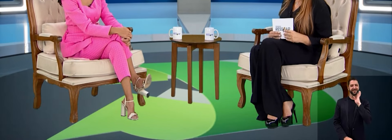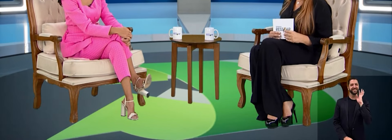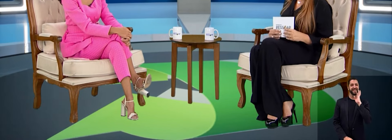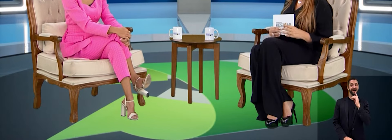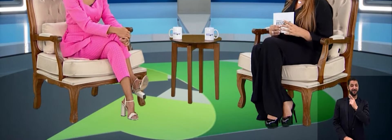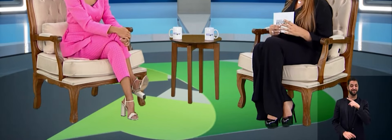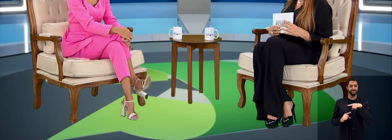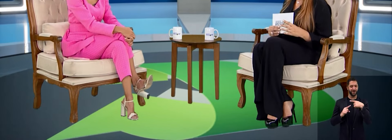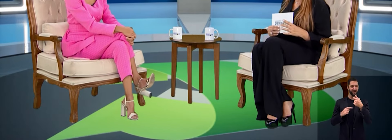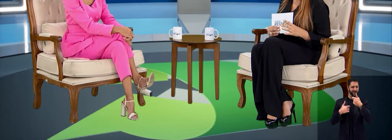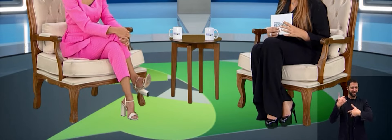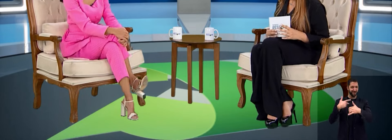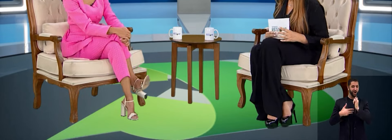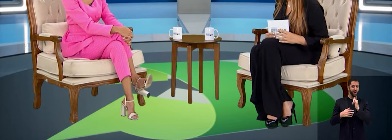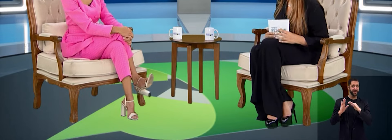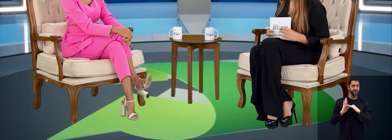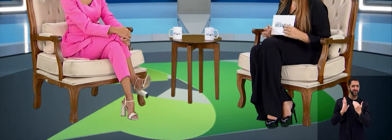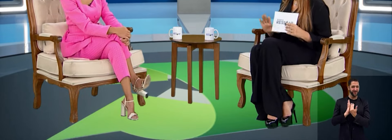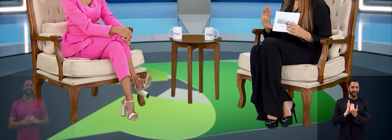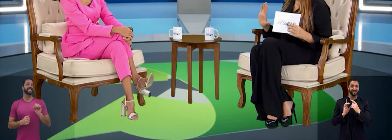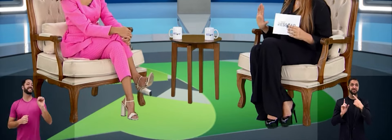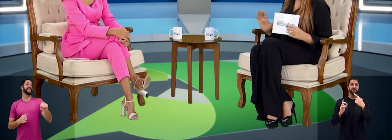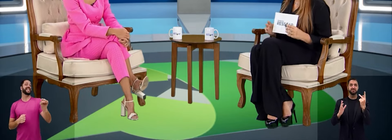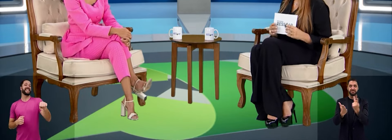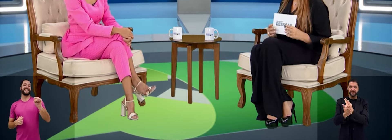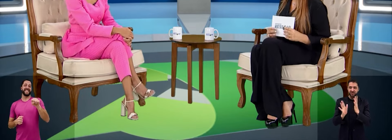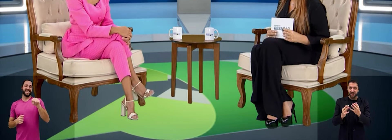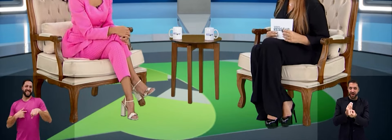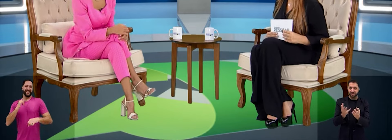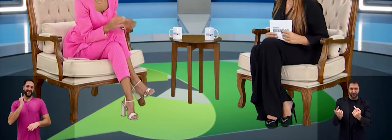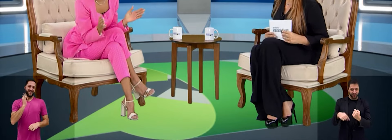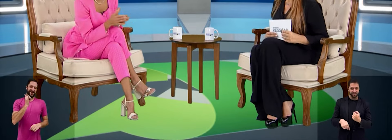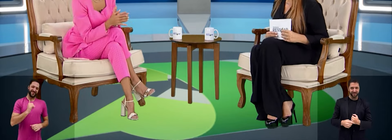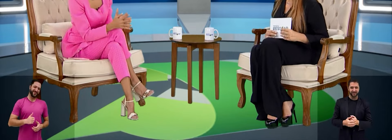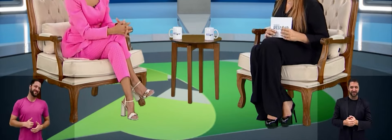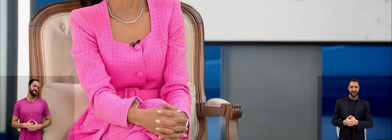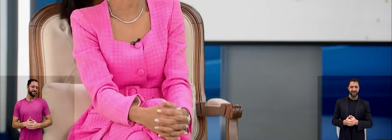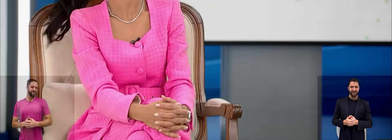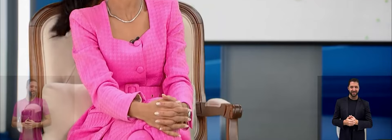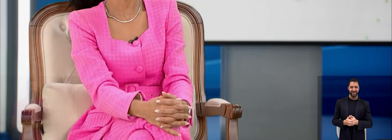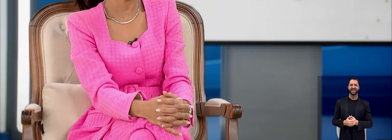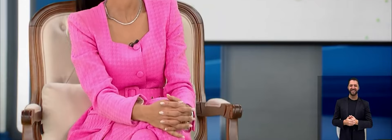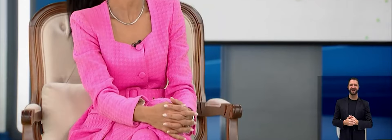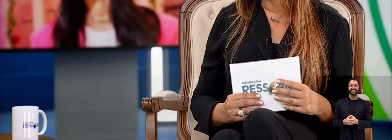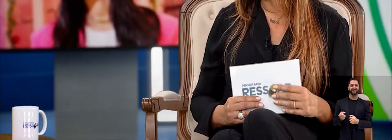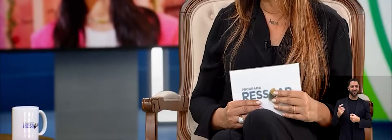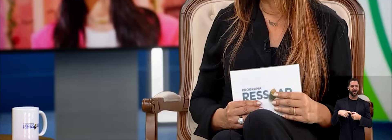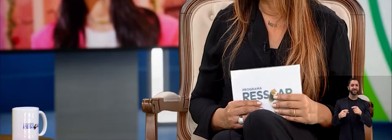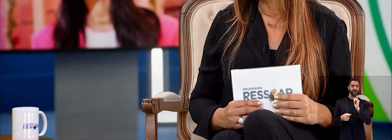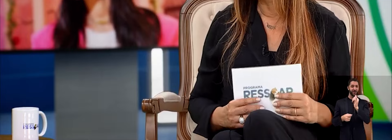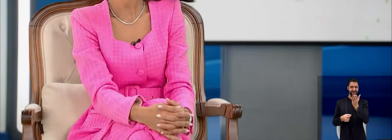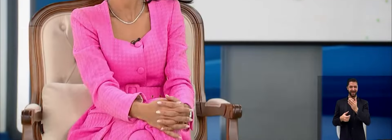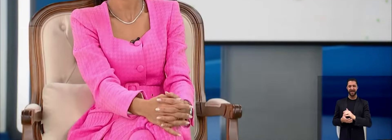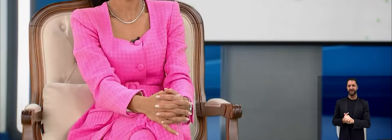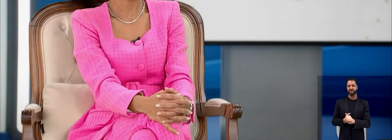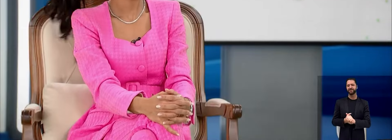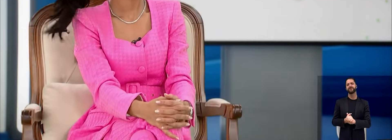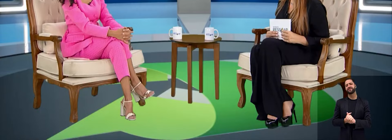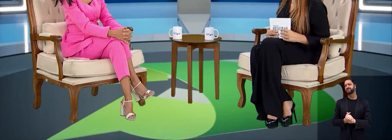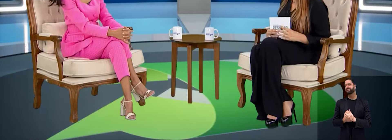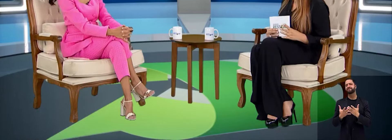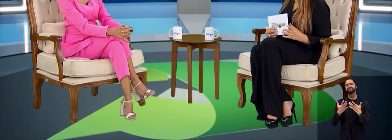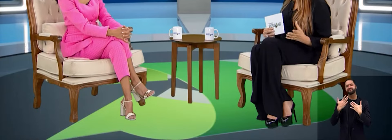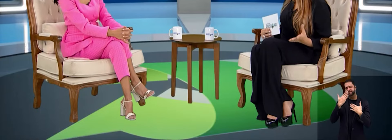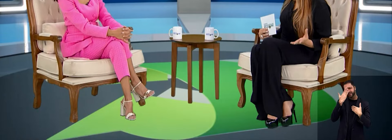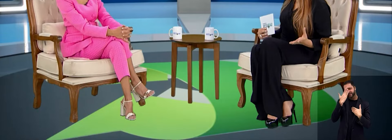Muito legal, a gente quer ficar sabendo de tudo, quando já estiver acontecendo, volta. Sim, ai, vai ser tão volta lindo. Volta para contar, viu? Você vai amar.